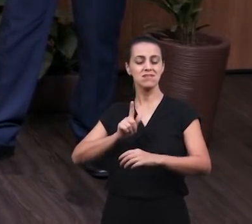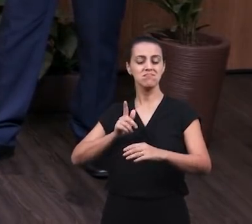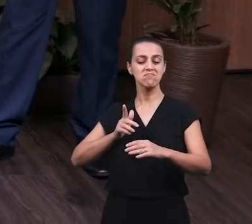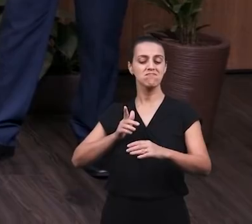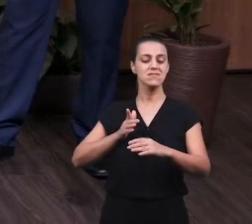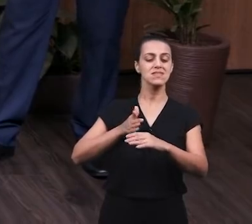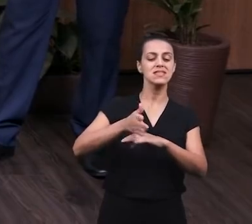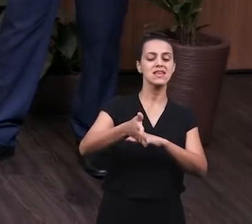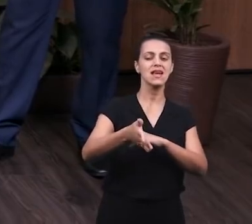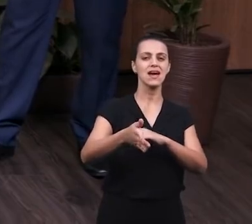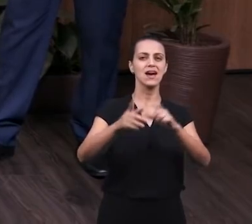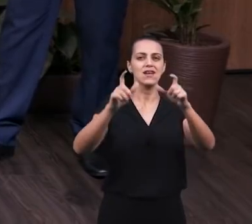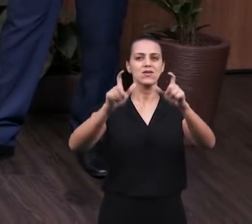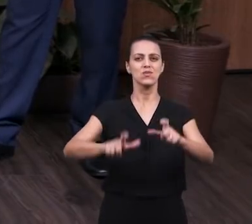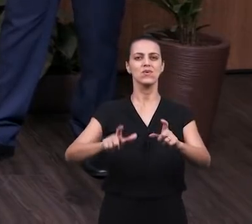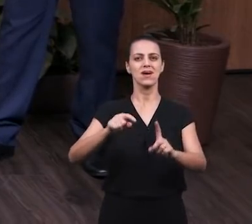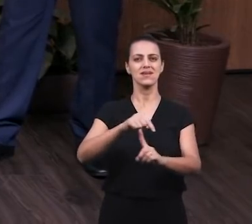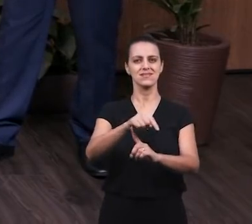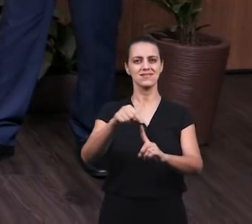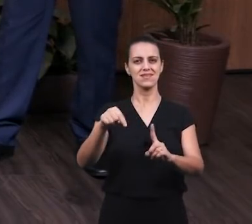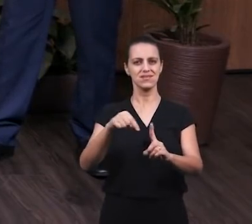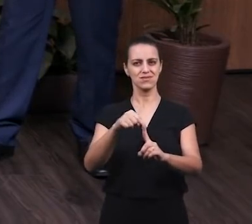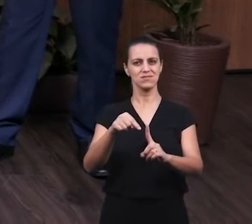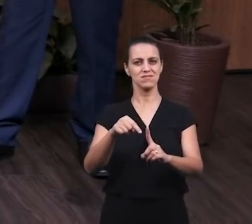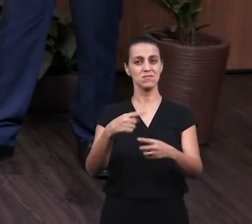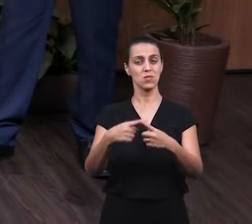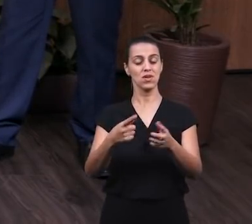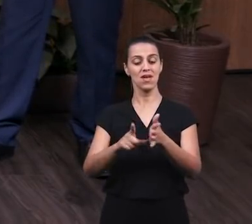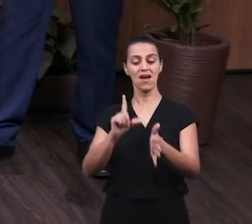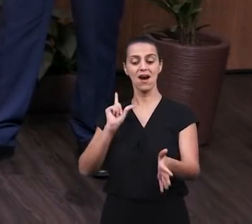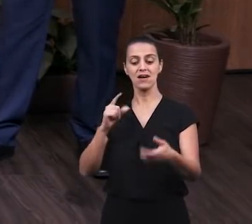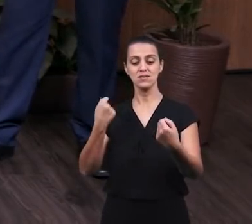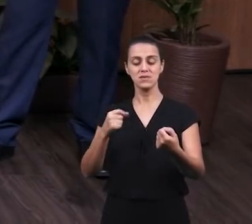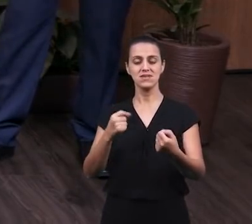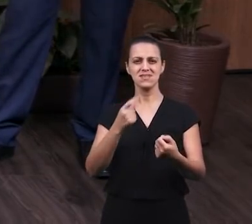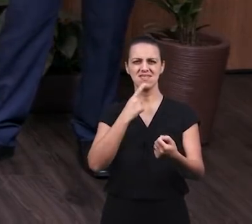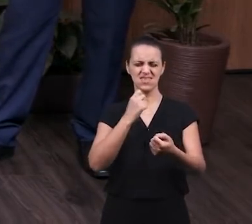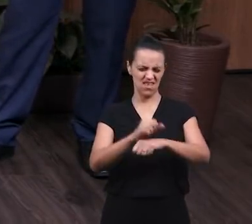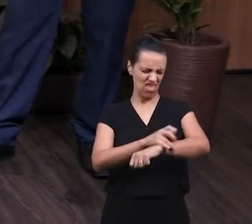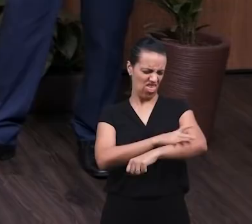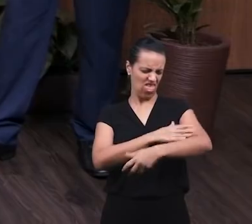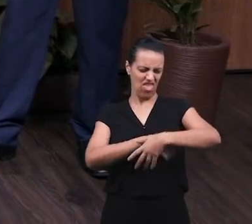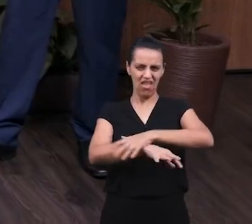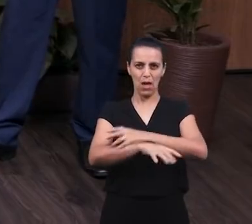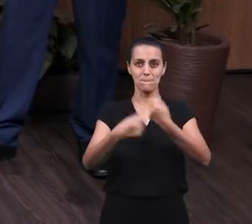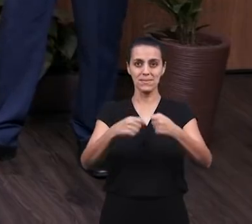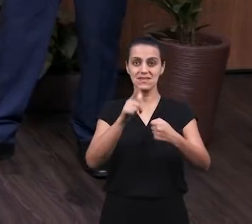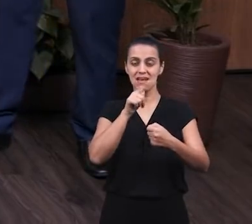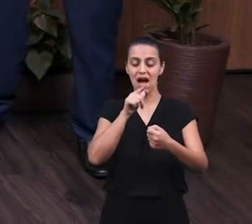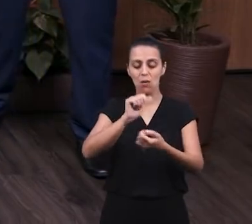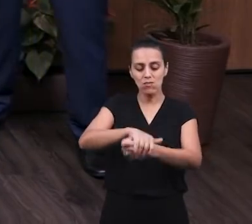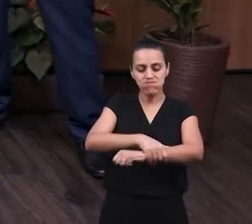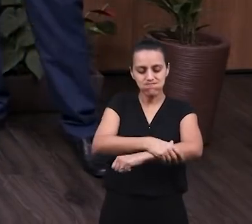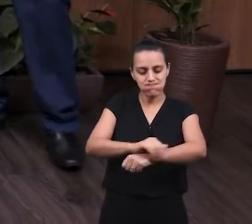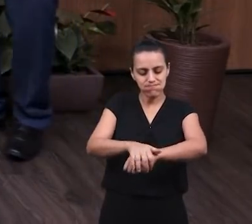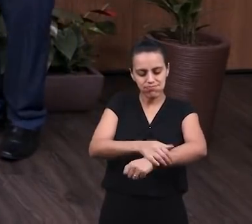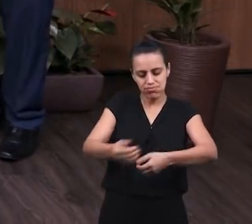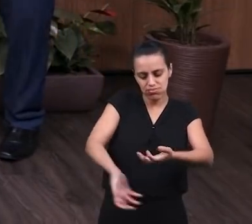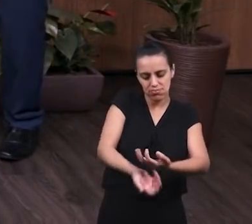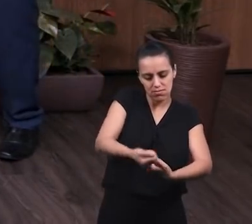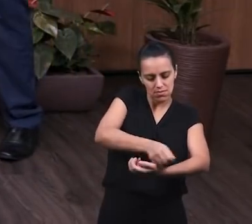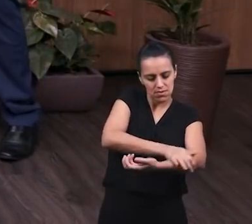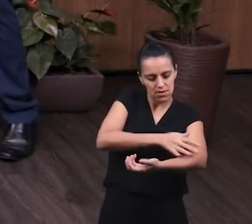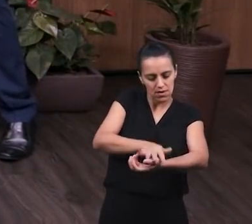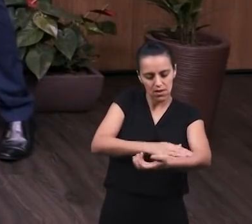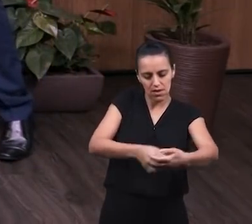para manusear, para ministrar as coisas sagradas, para as coisas entrar na santas. presença de Deus. Quer dizer,